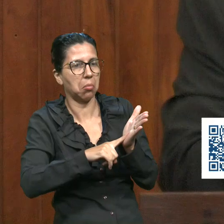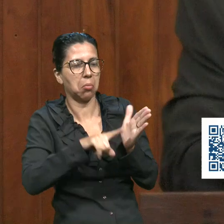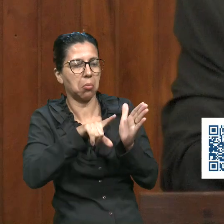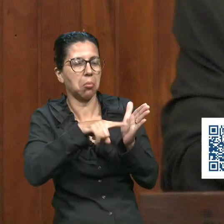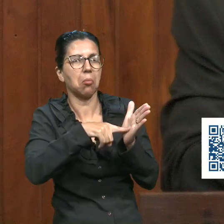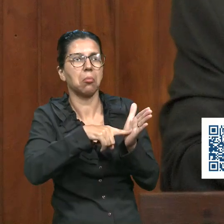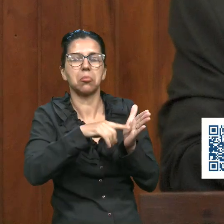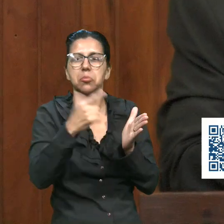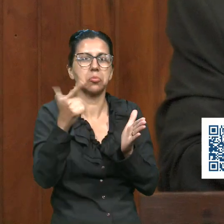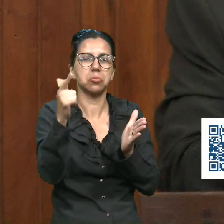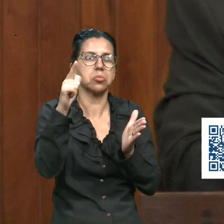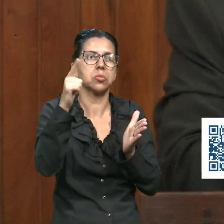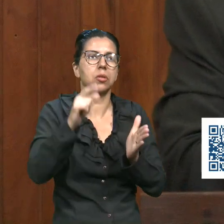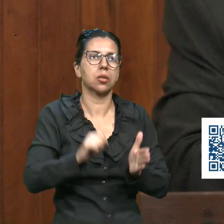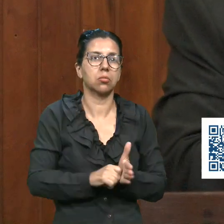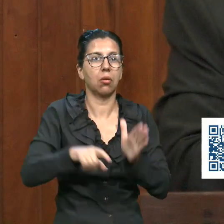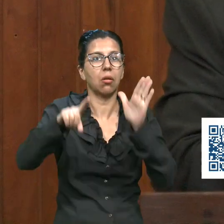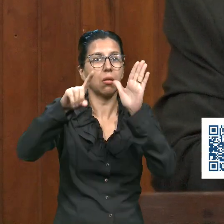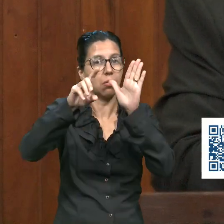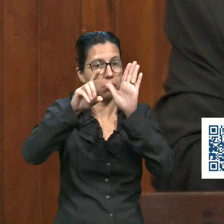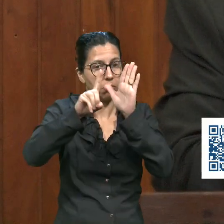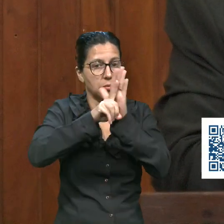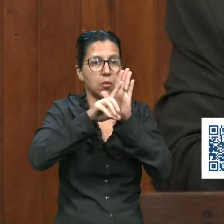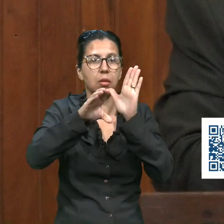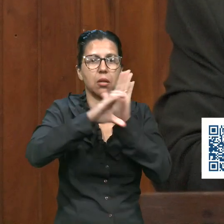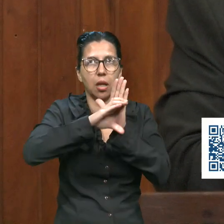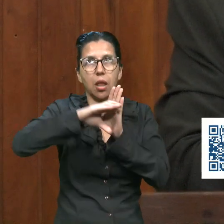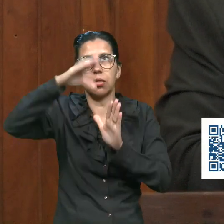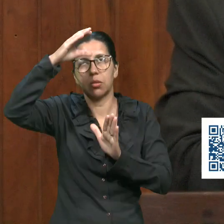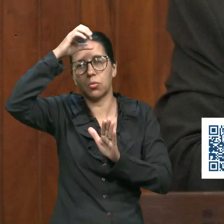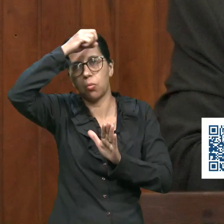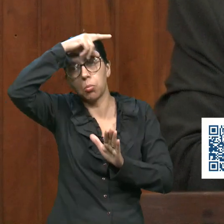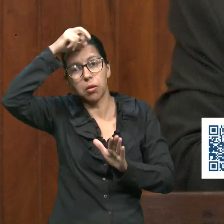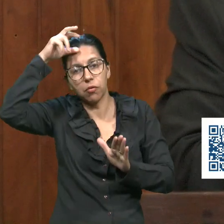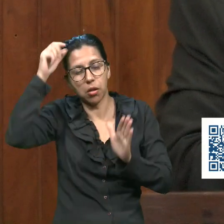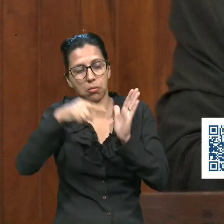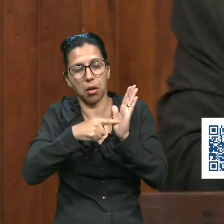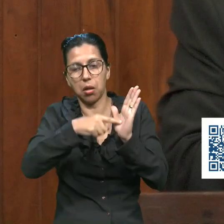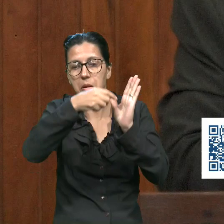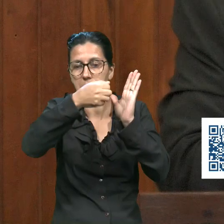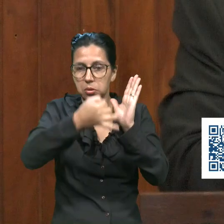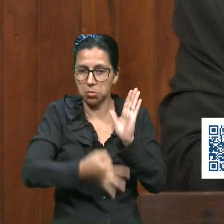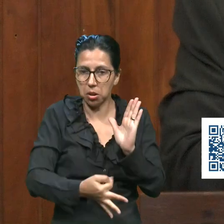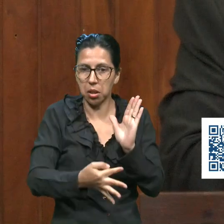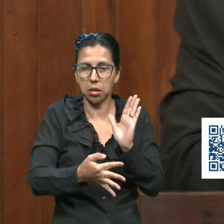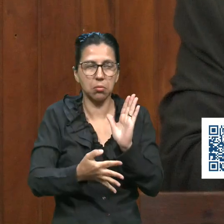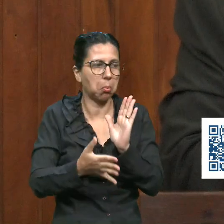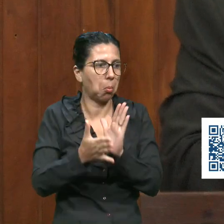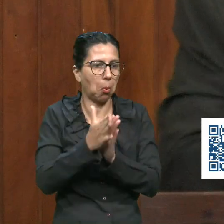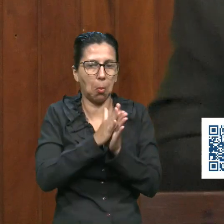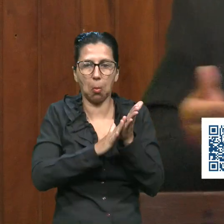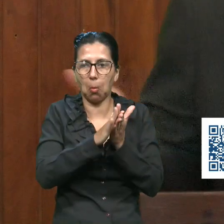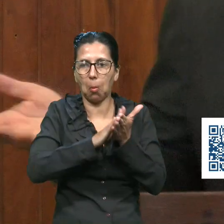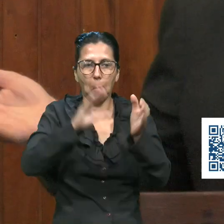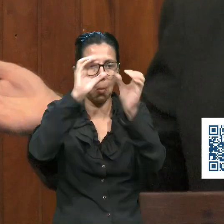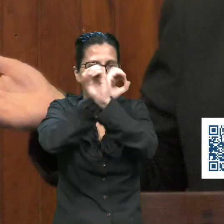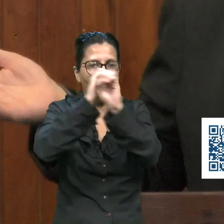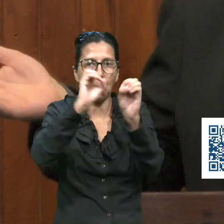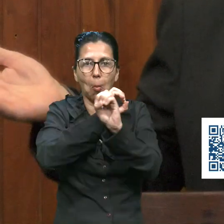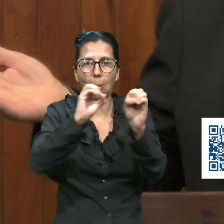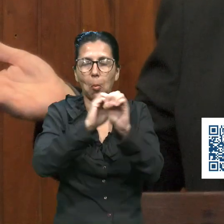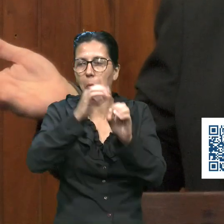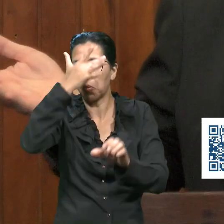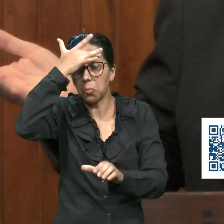laudo. O decreto do prefeito, dizendo desse aporte, a deputada não falou mais nada, e os moradores